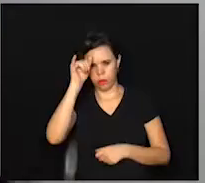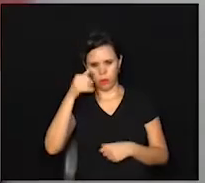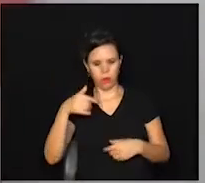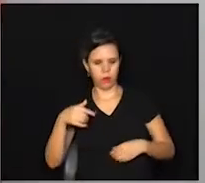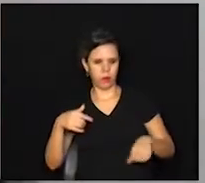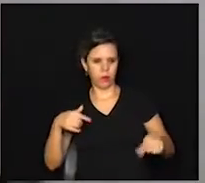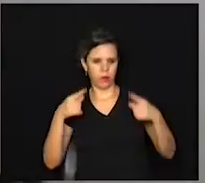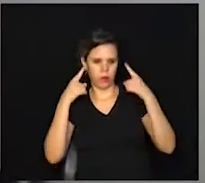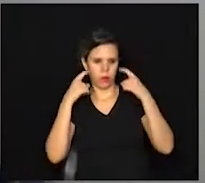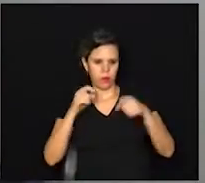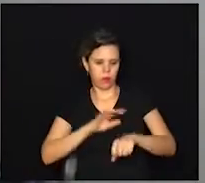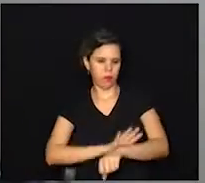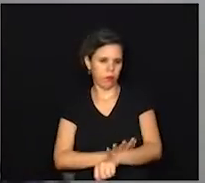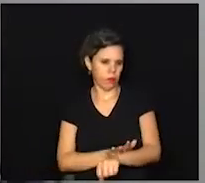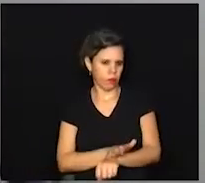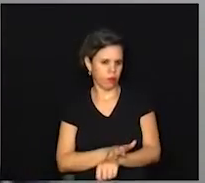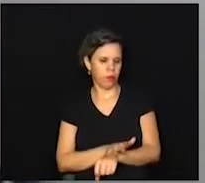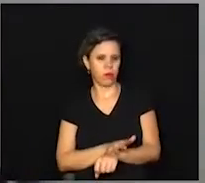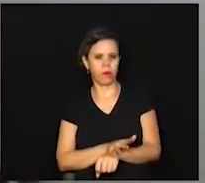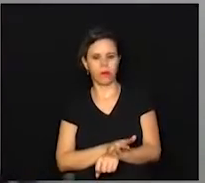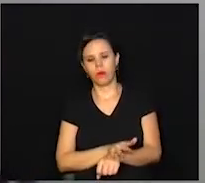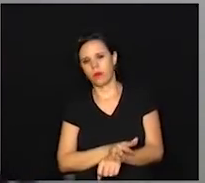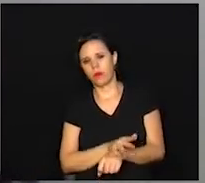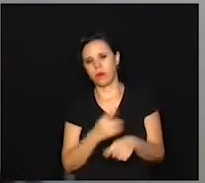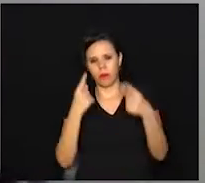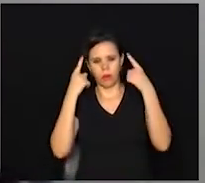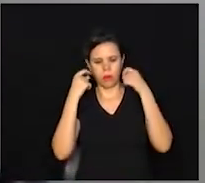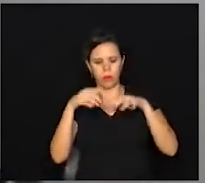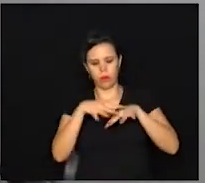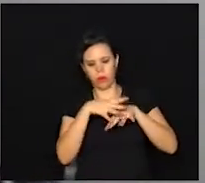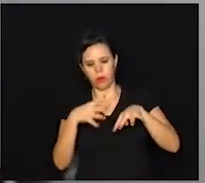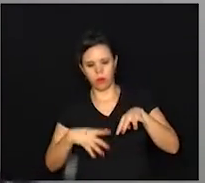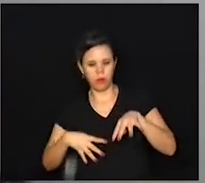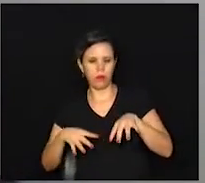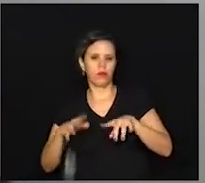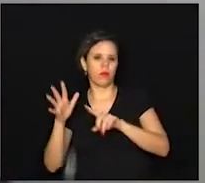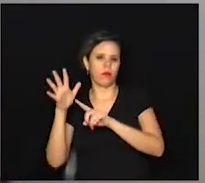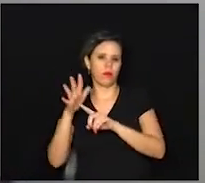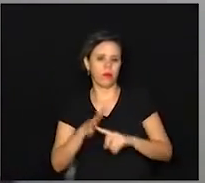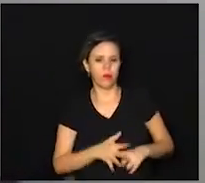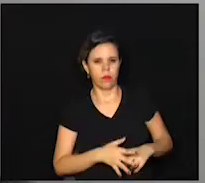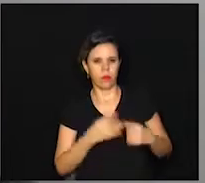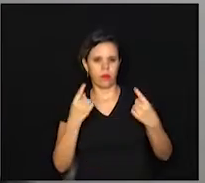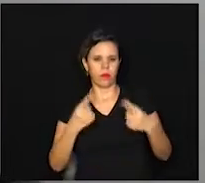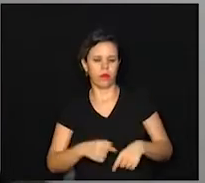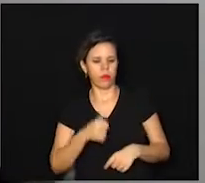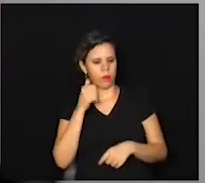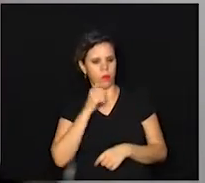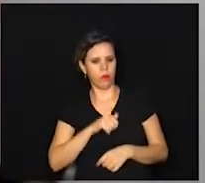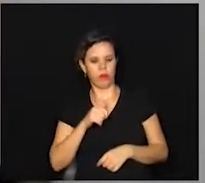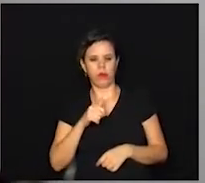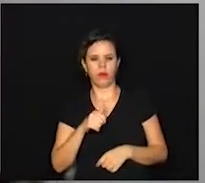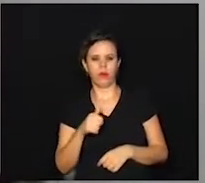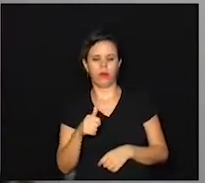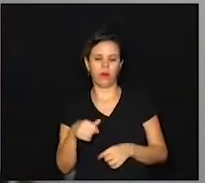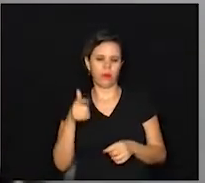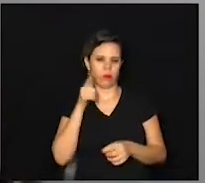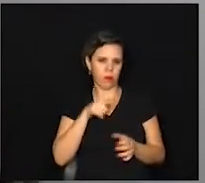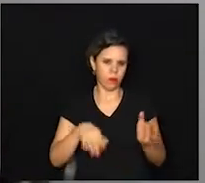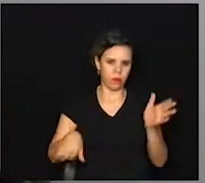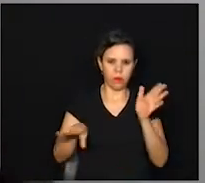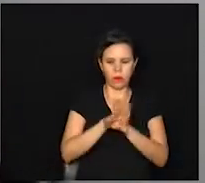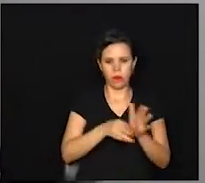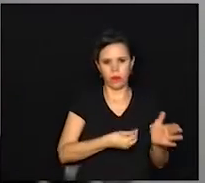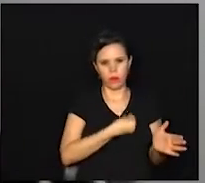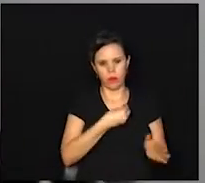violência racista, de combate à violência LGBTfóbica, de combate à violência contra a mulher, que consiga chegar na vida,